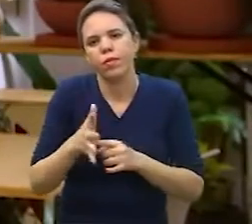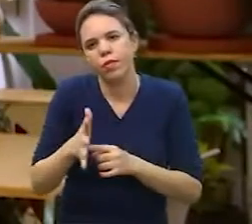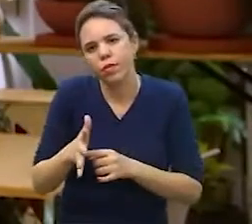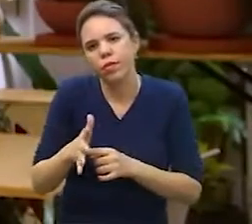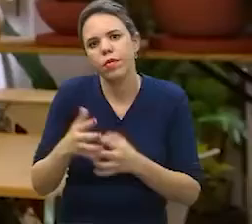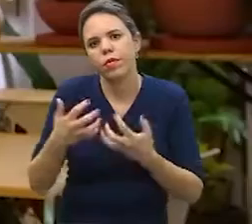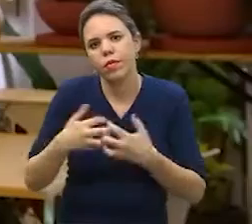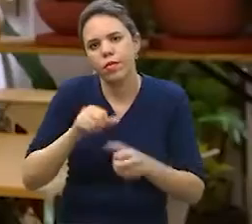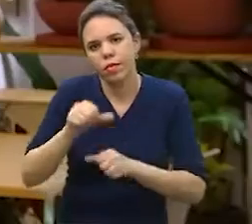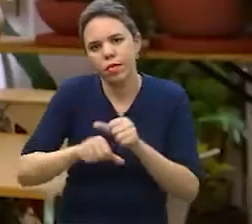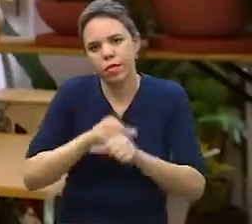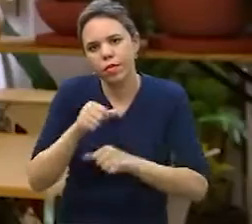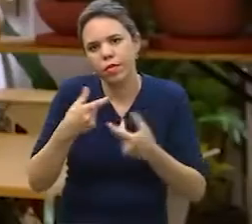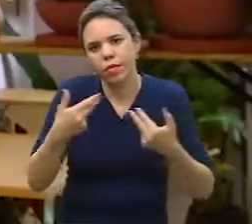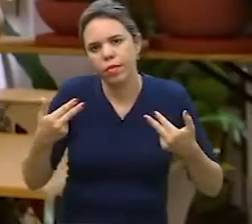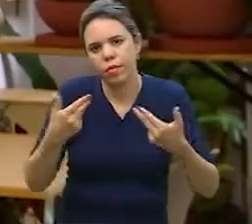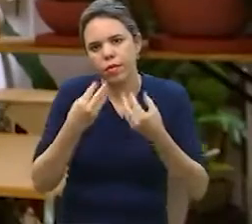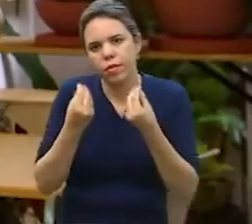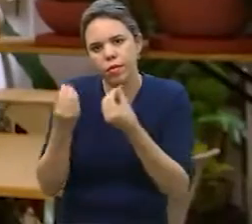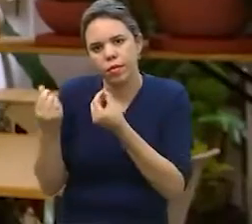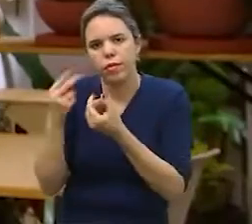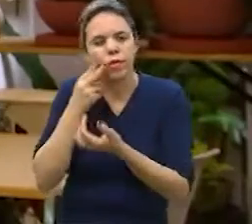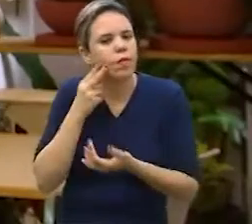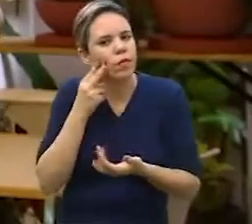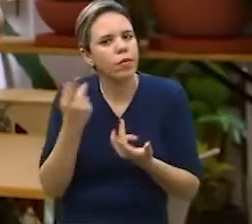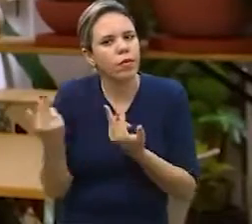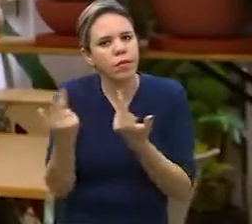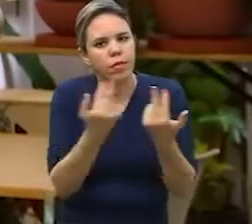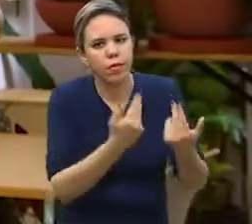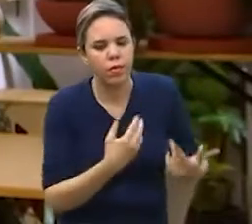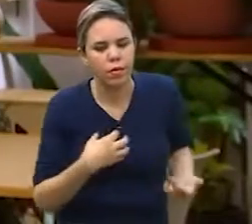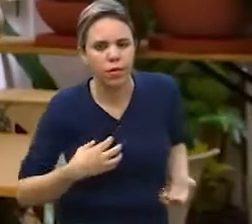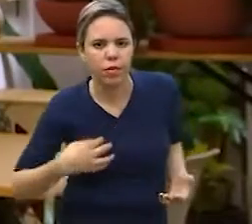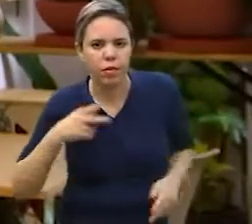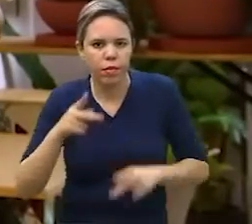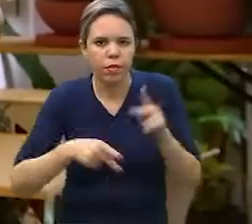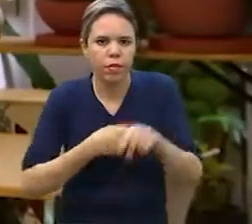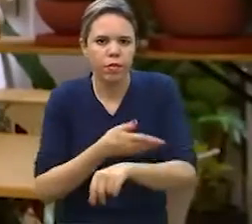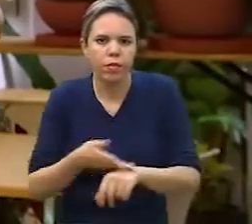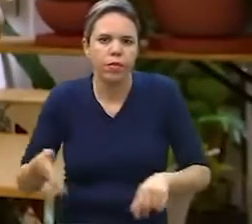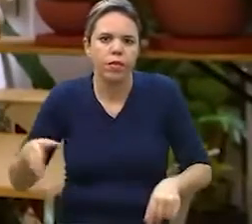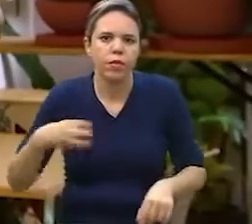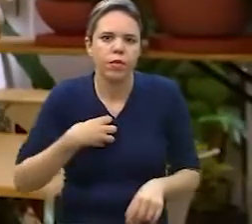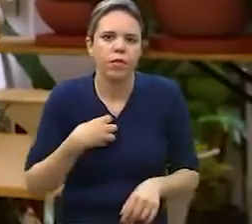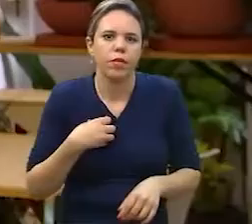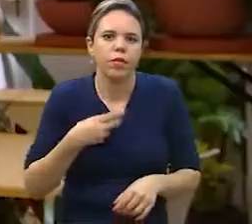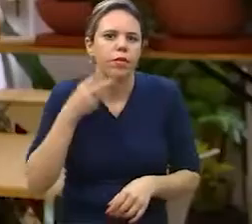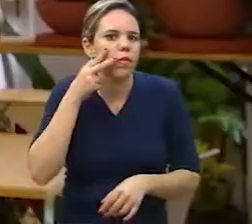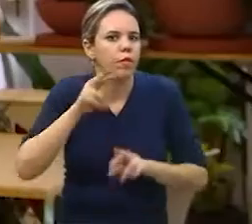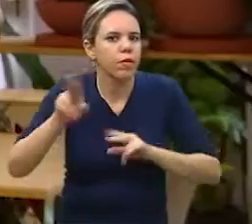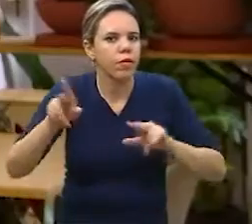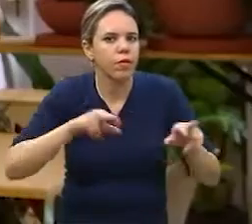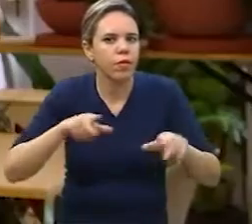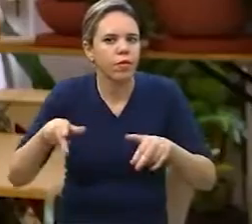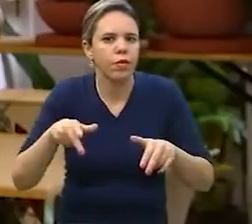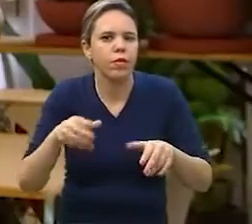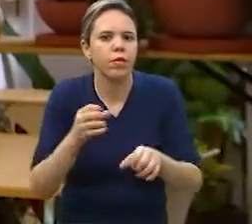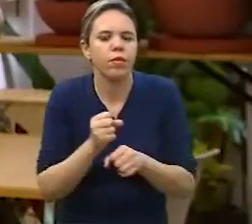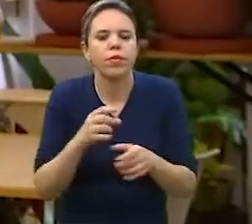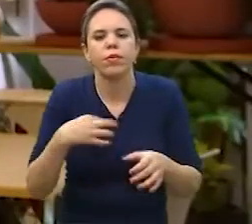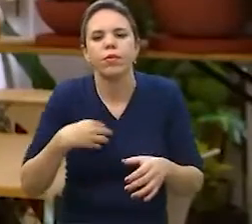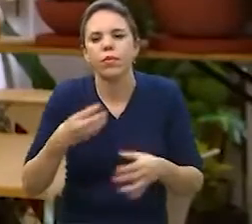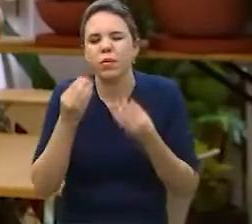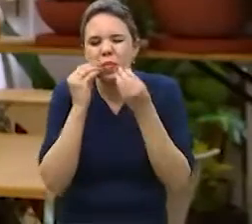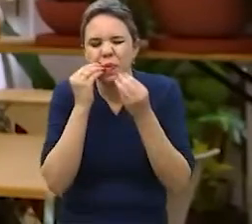café, ele vai ter notas sensoriais diferentes, assim como o vinho tem. Só que a galera tá tudo muito acostumada que vinho vai ter vários tipos de nota e o café só